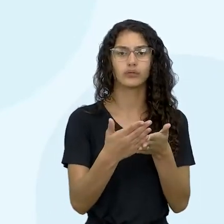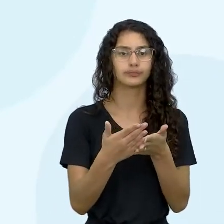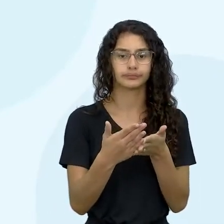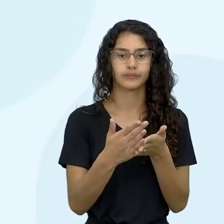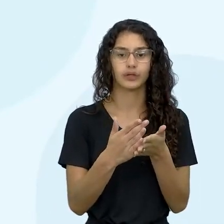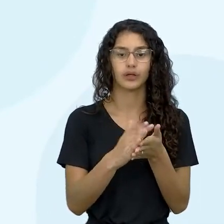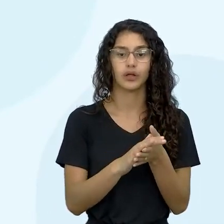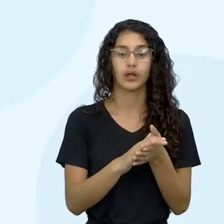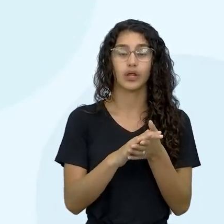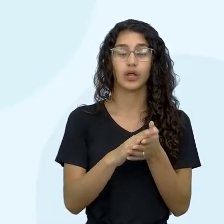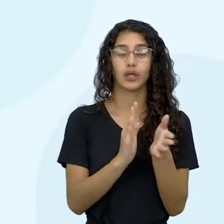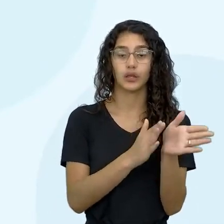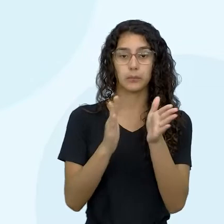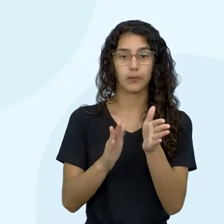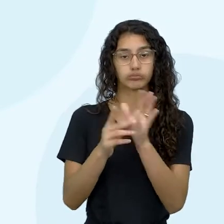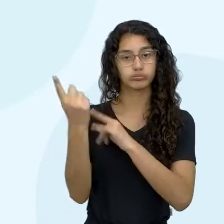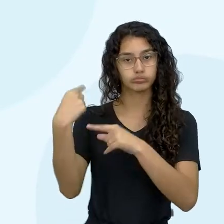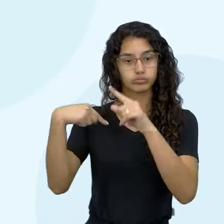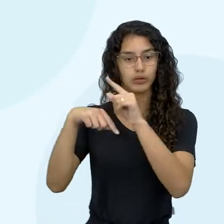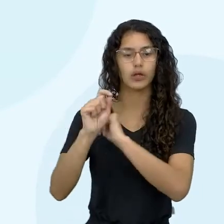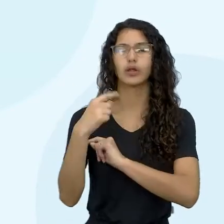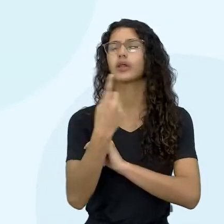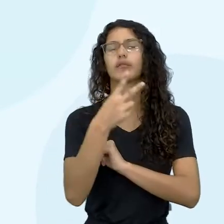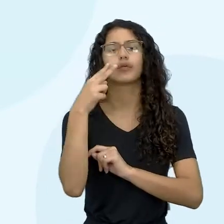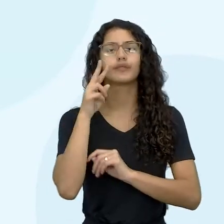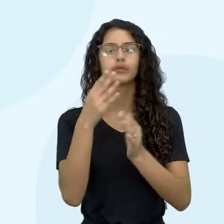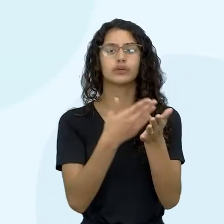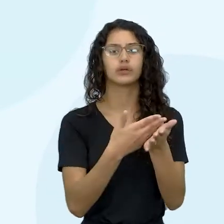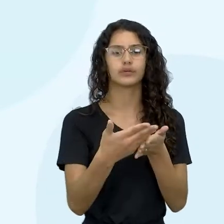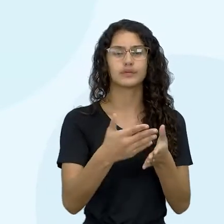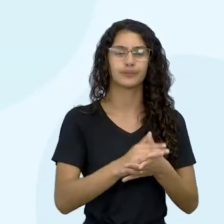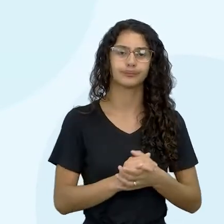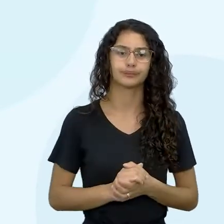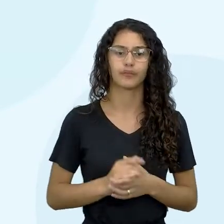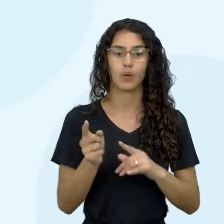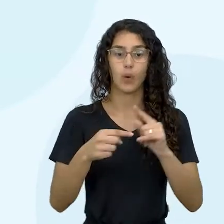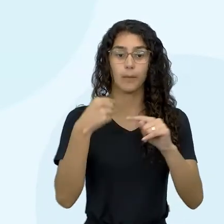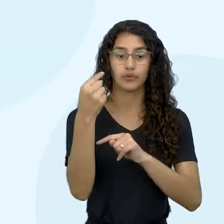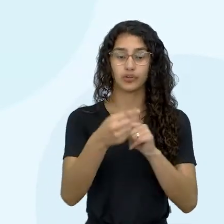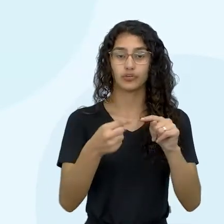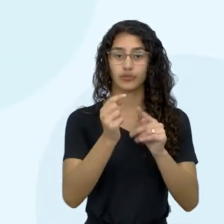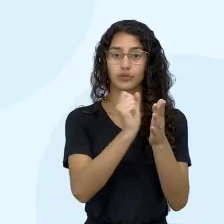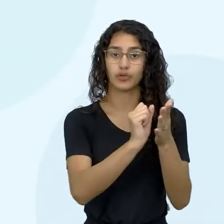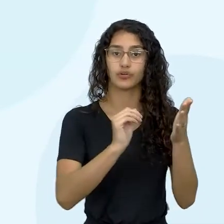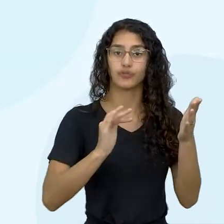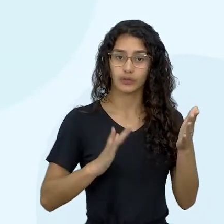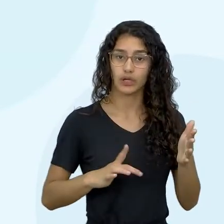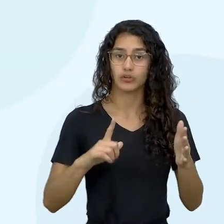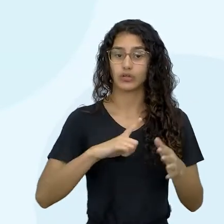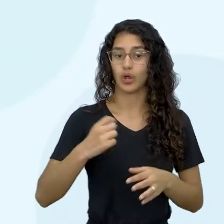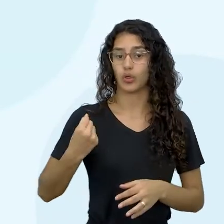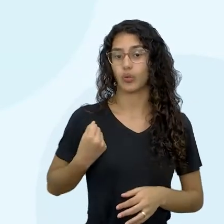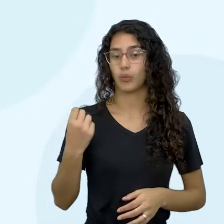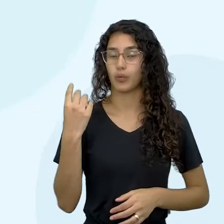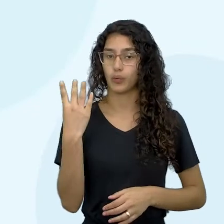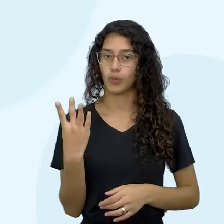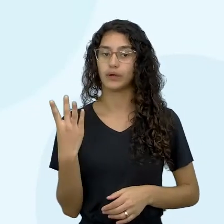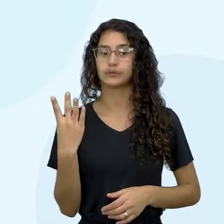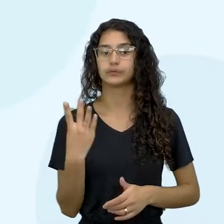para o desenvolvimento. O que nós estamos vendo na introdução? O objetivo dessa atividade 4, né,